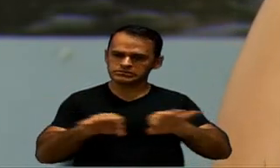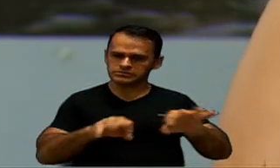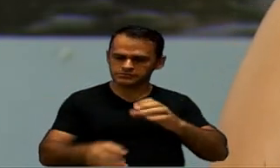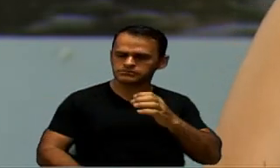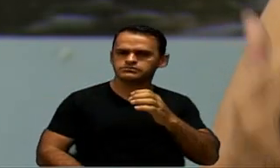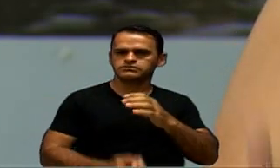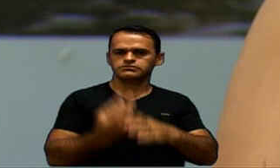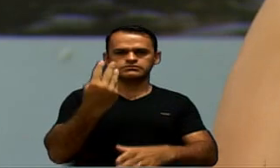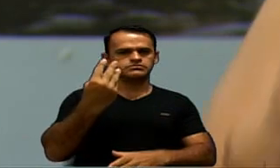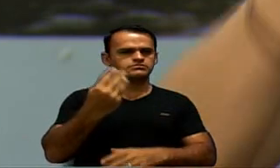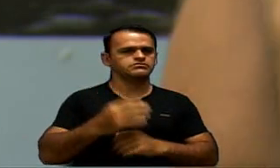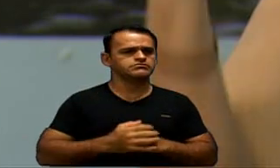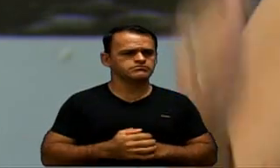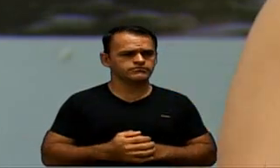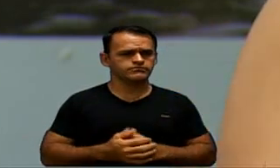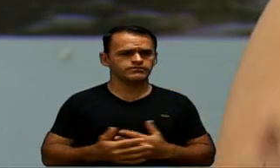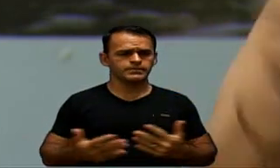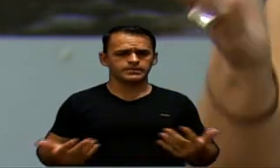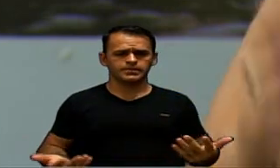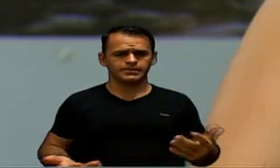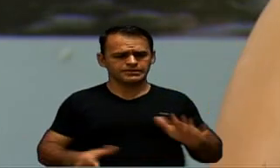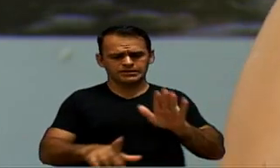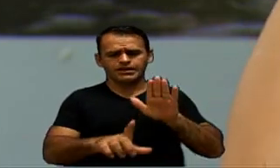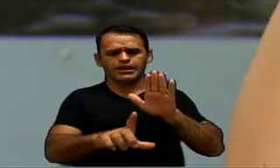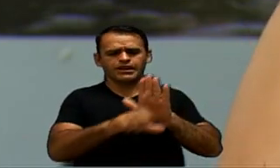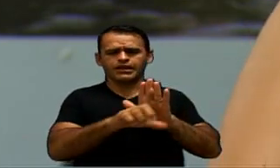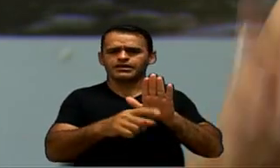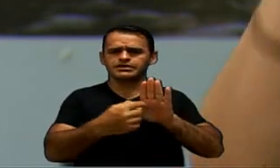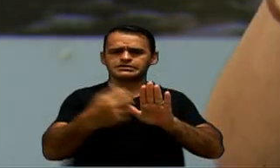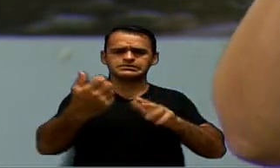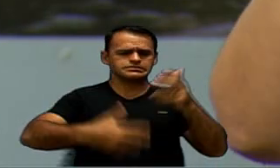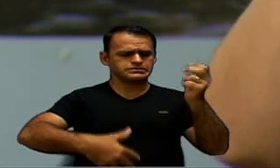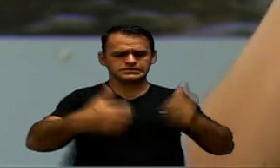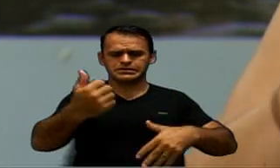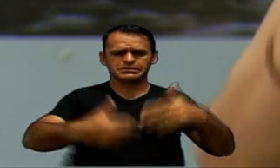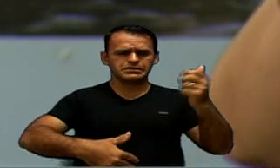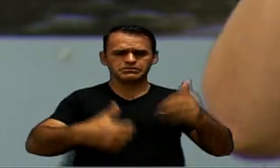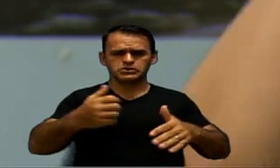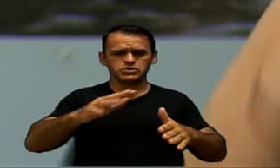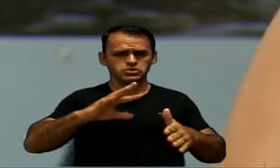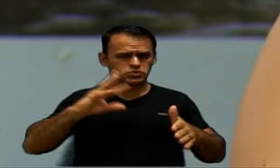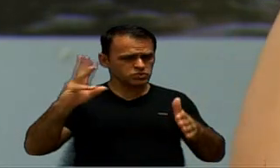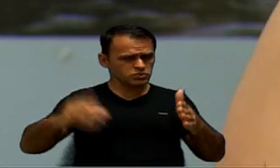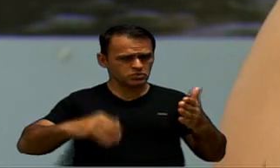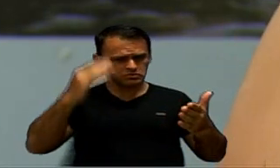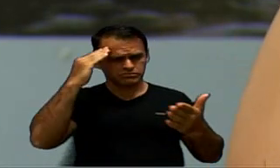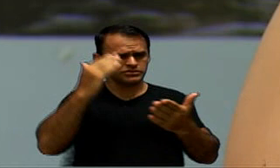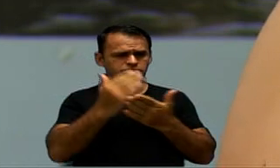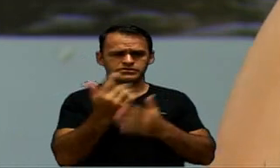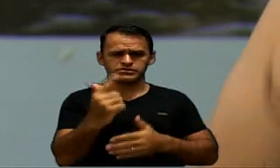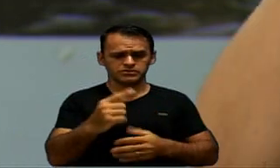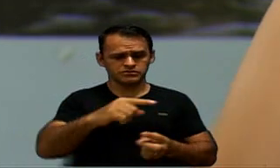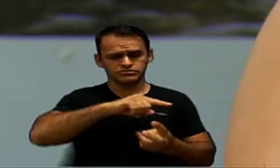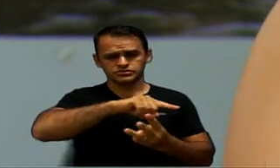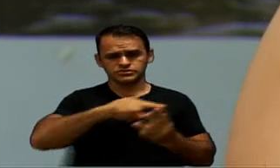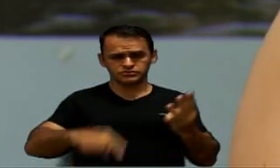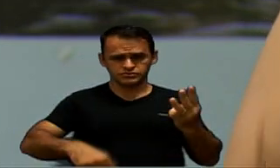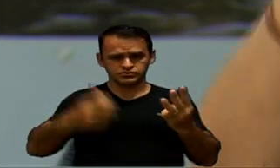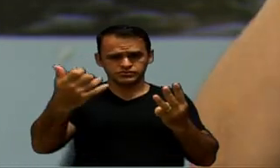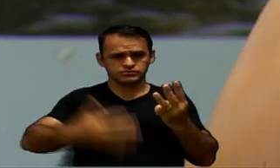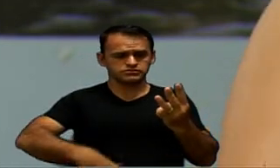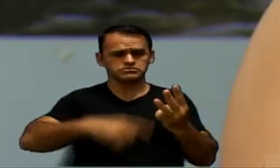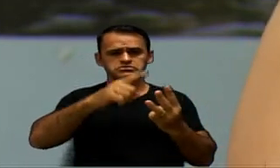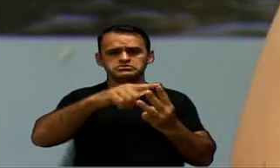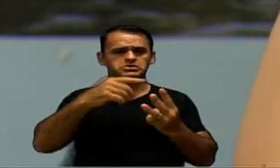Só que a lei fala em várias coisas que não acontecem no juizado, só vou falar duas coisas, não vou falar três para já emendar já. Primeiro,